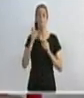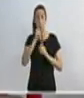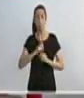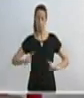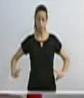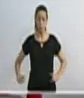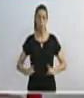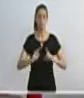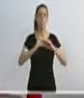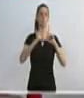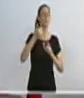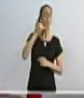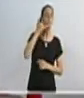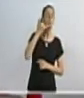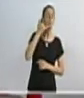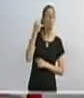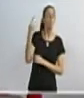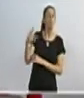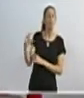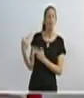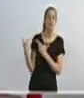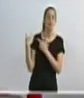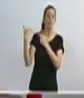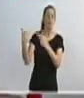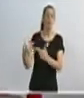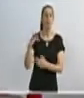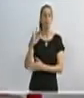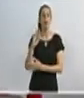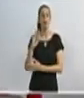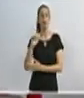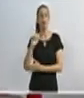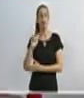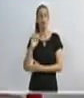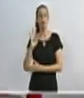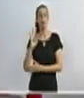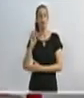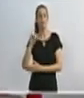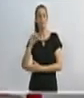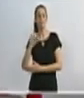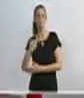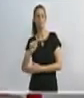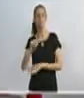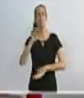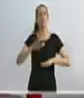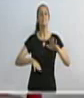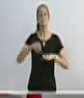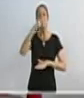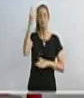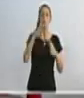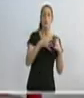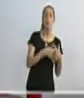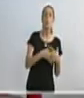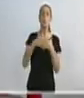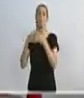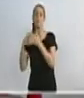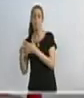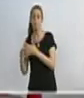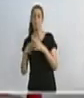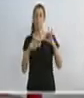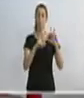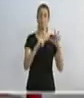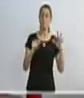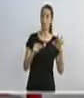de telecomunicação é competência Fátima. Então, existe aquela confusão relacionada à FAEMA? Não, a FAEMA não